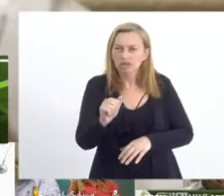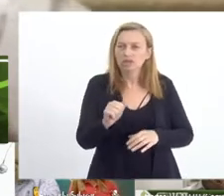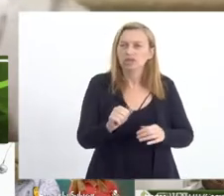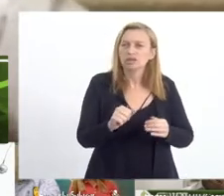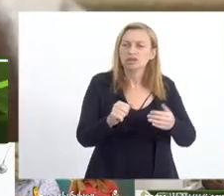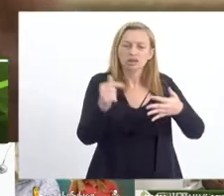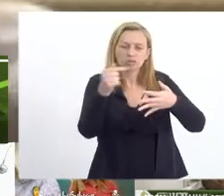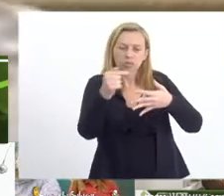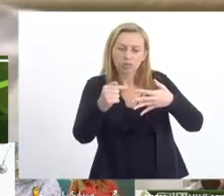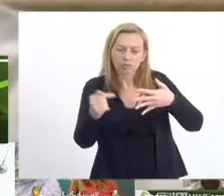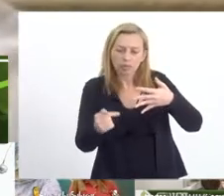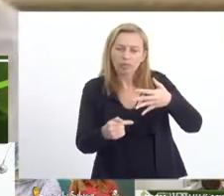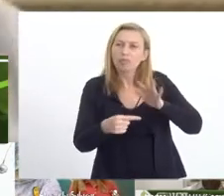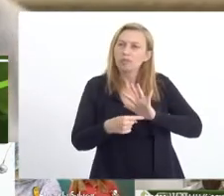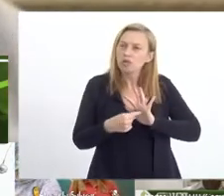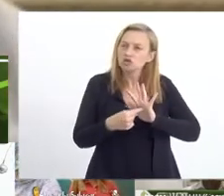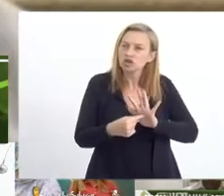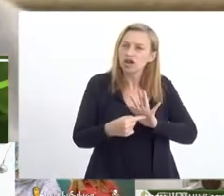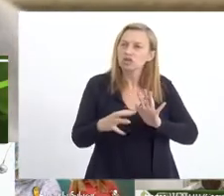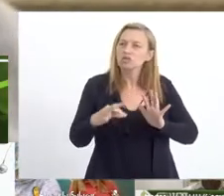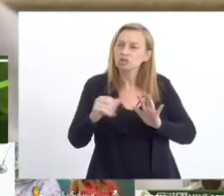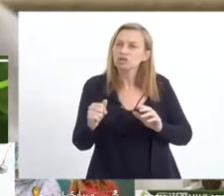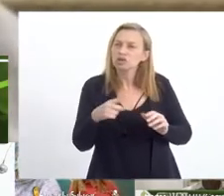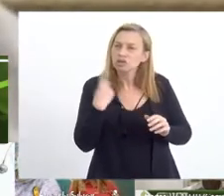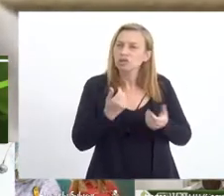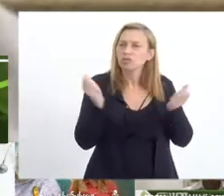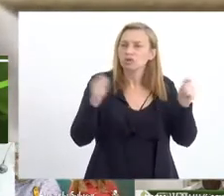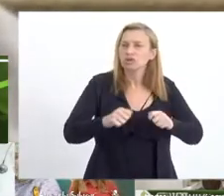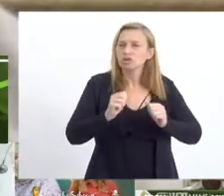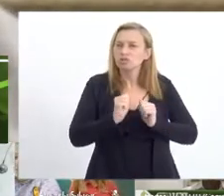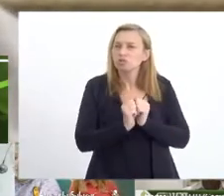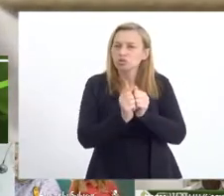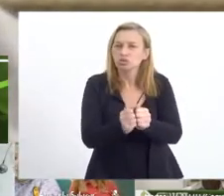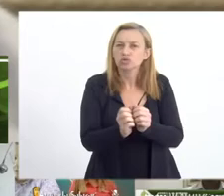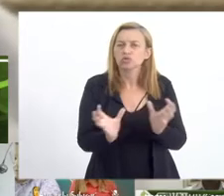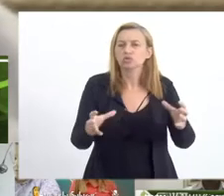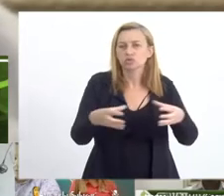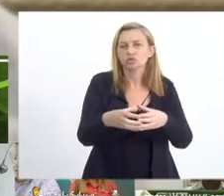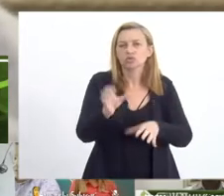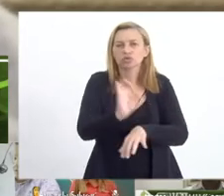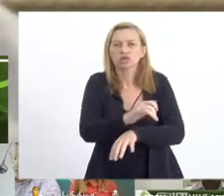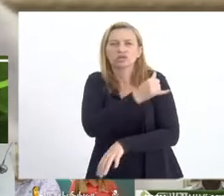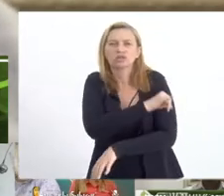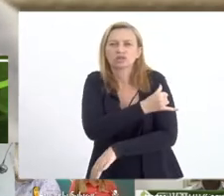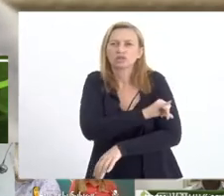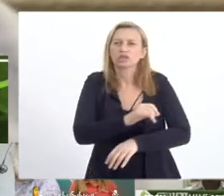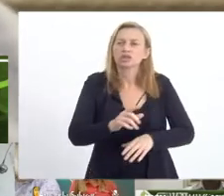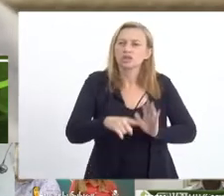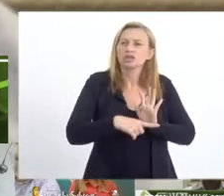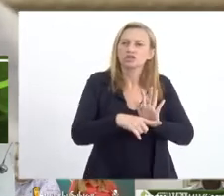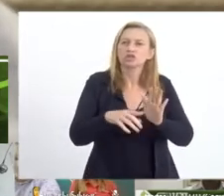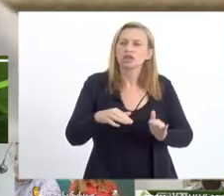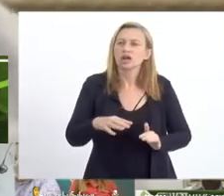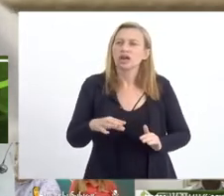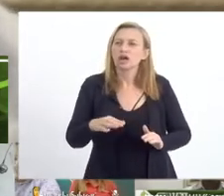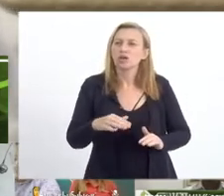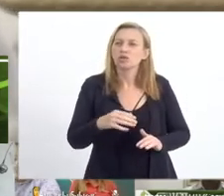pontuar para que a gente possa estar crescendo dentro de um conjunto do estado do Rio de Janeiro e atender as